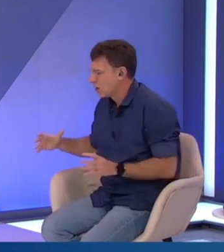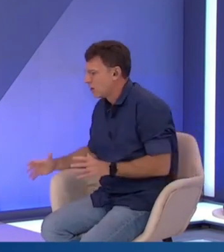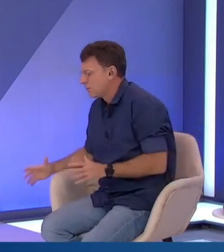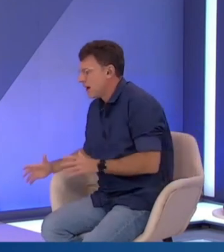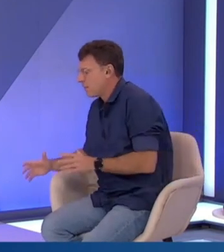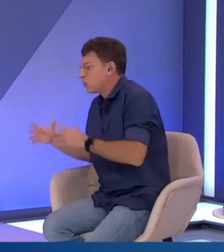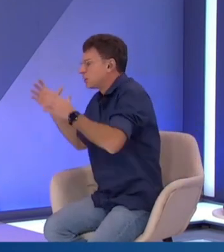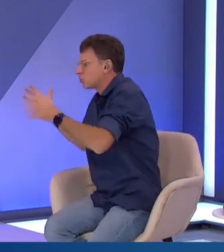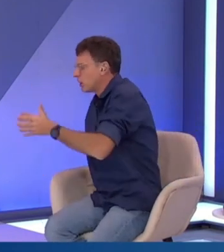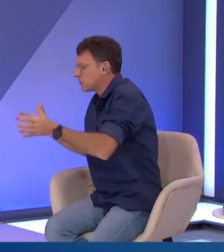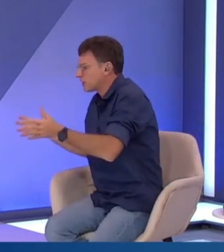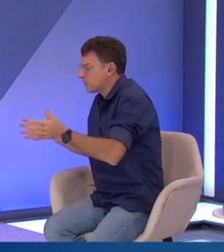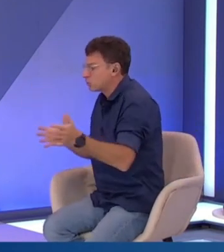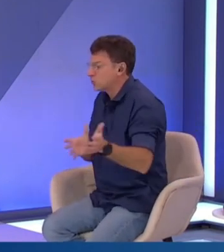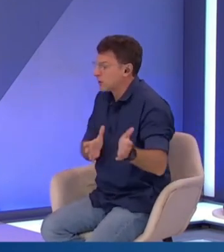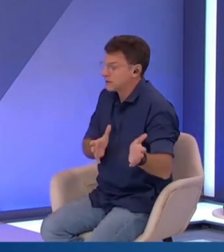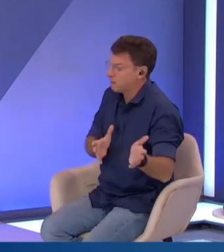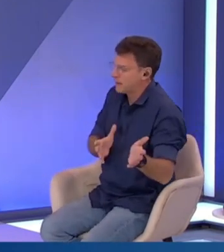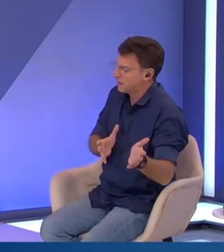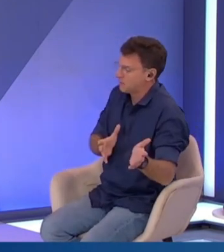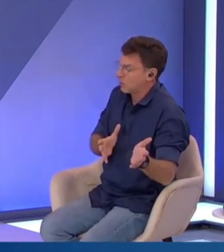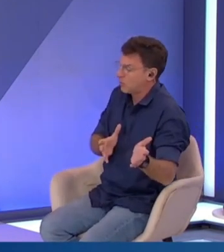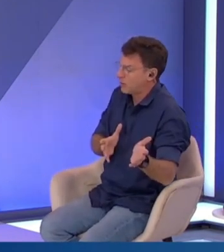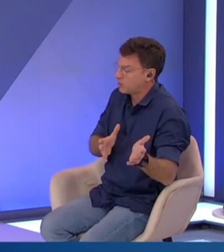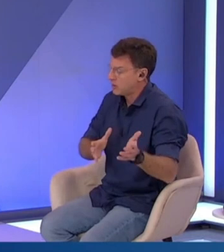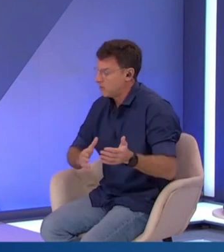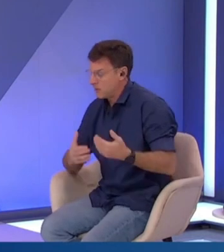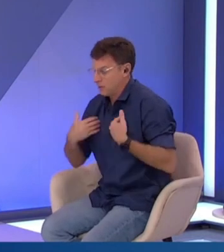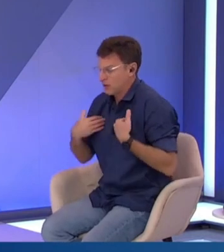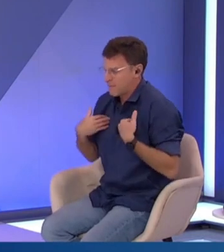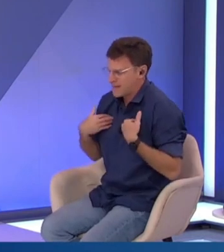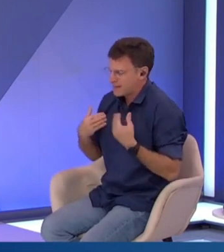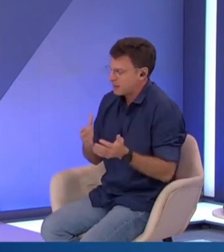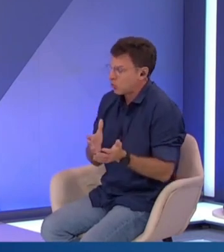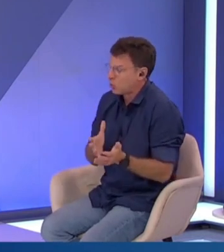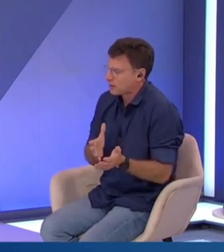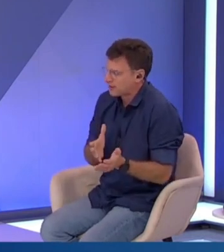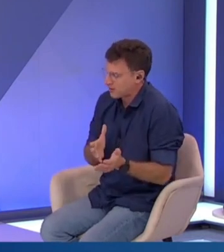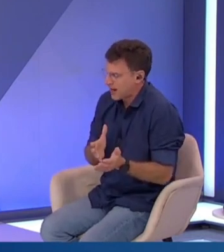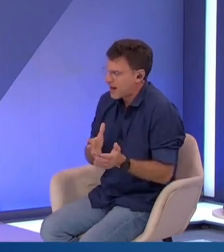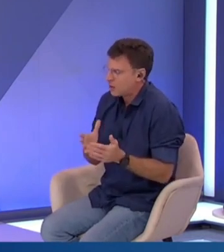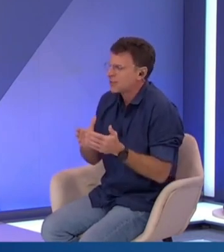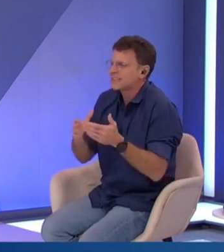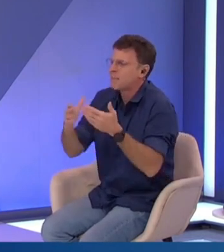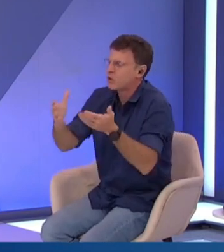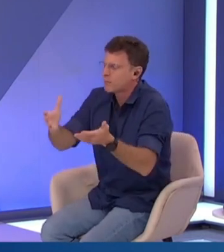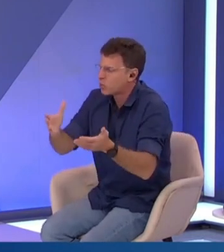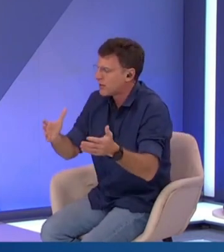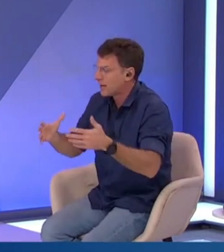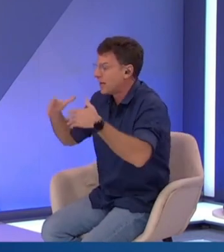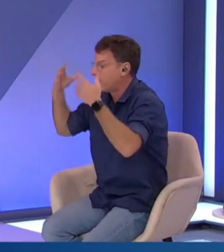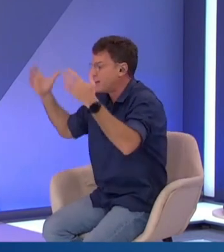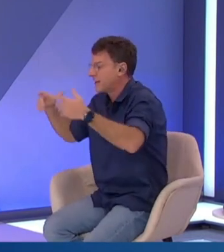garantir punições para essas pessoas? Porque a CPI da Covid... pelo menos a mim, deixou muito a desejar. Eu sei que a CPI